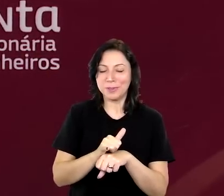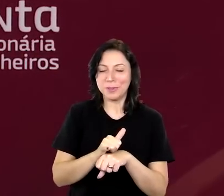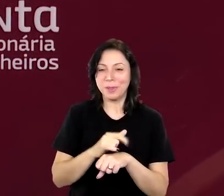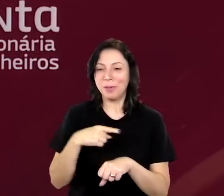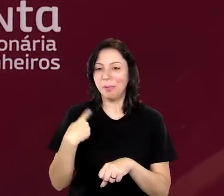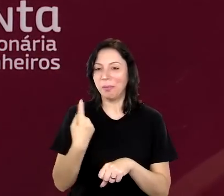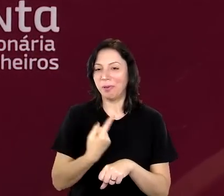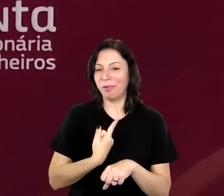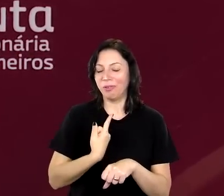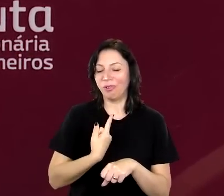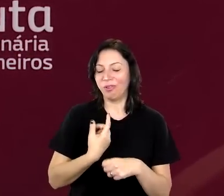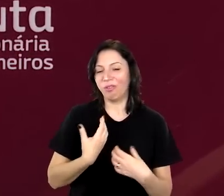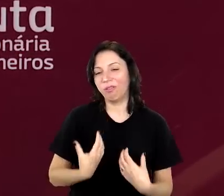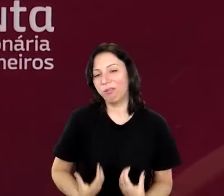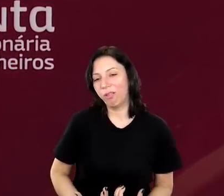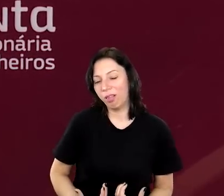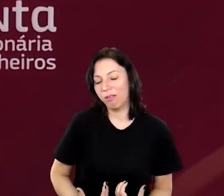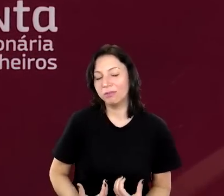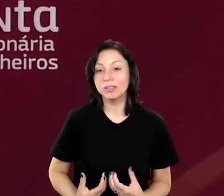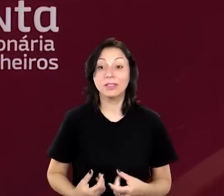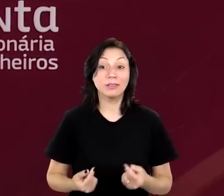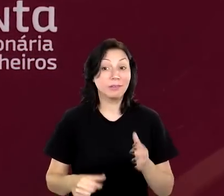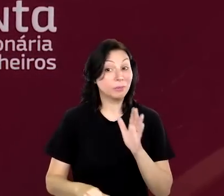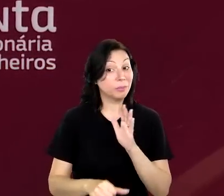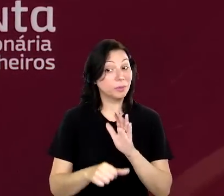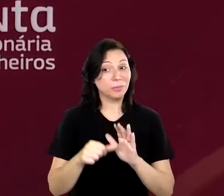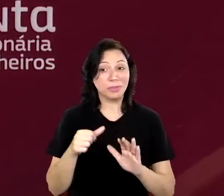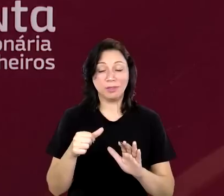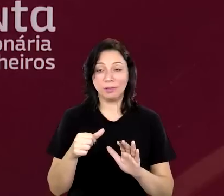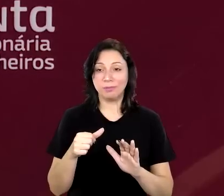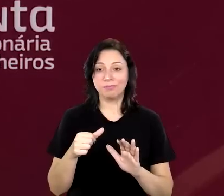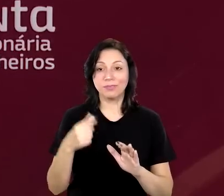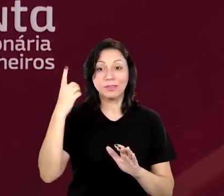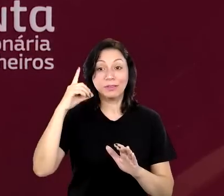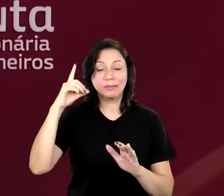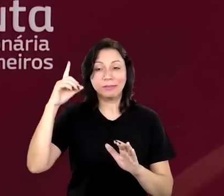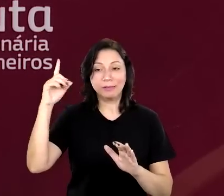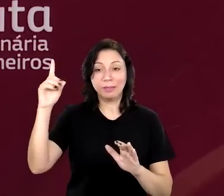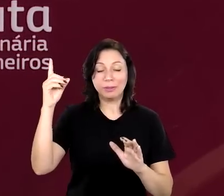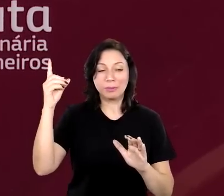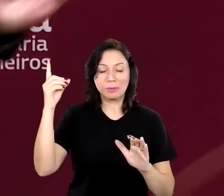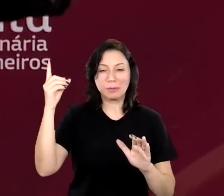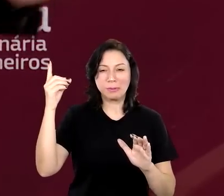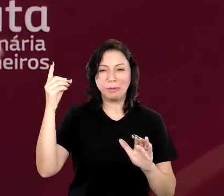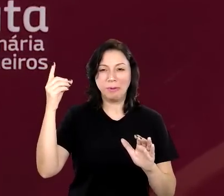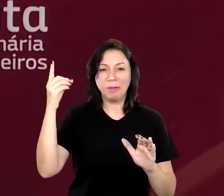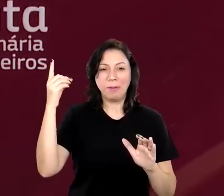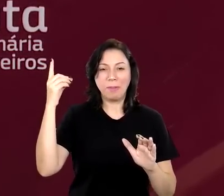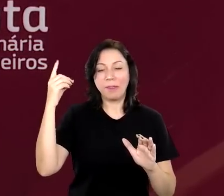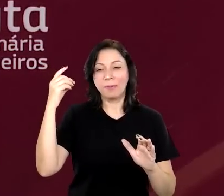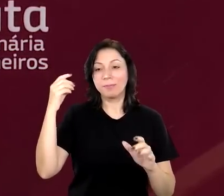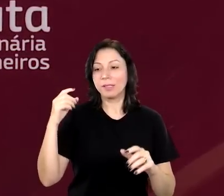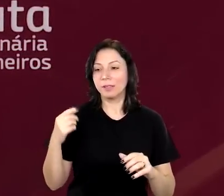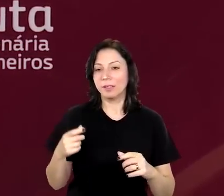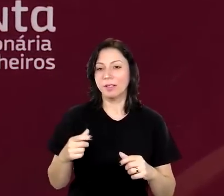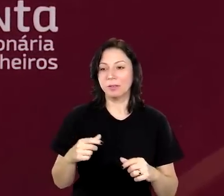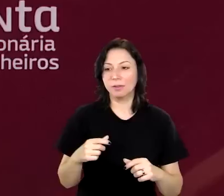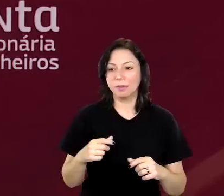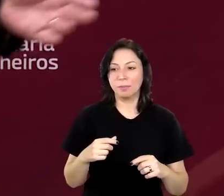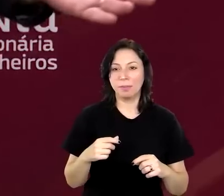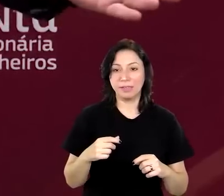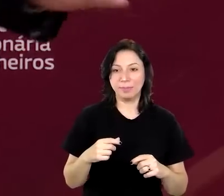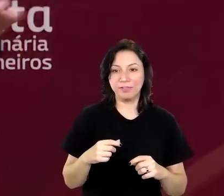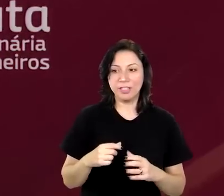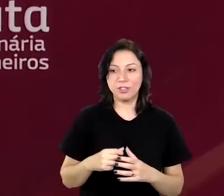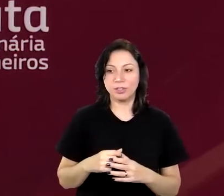cristã. Primeiro, ele ataca a obra que nós estamos fazendo. Ele diz: rapaz, você é muito importante para estar